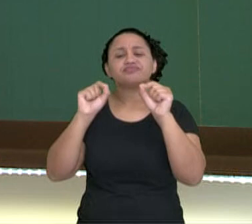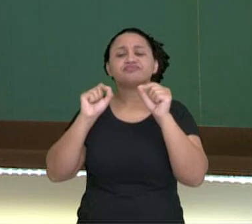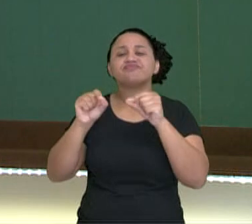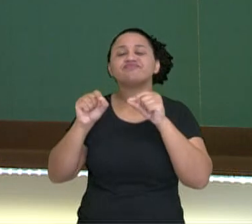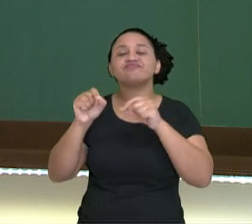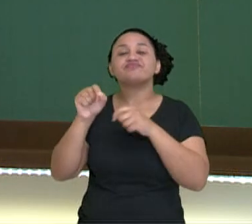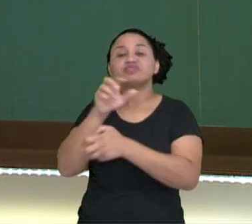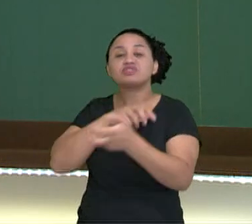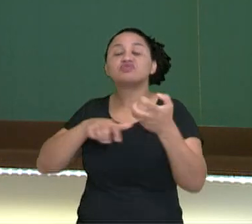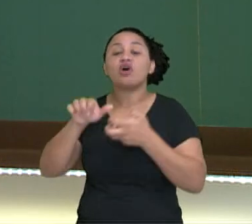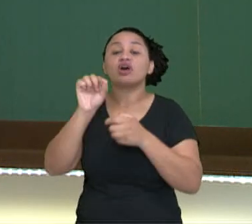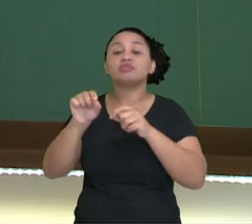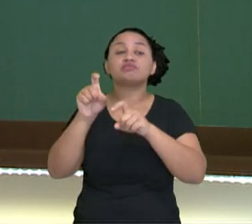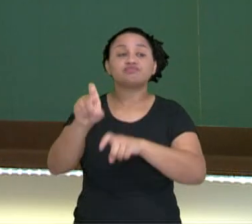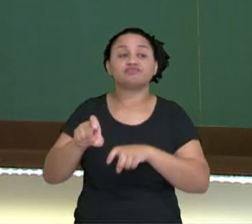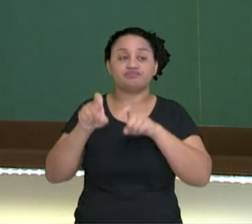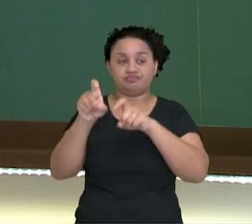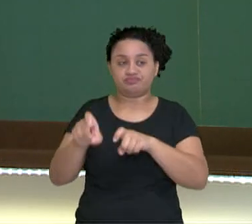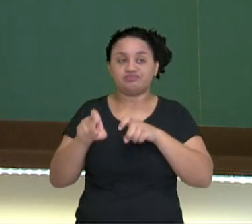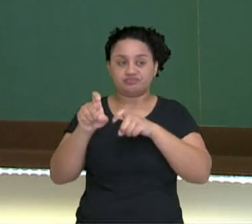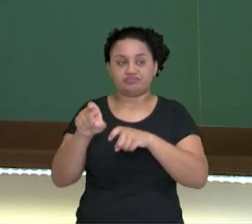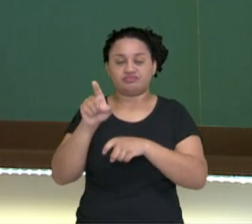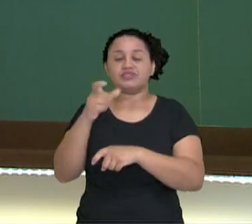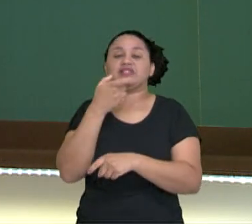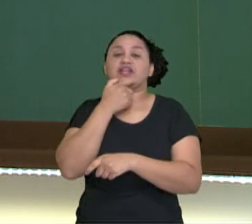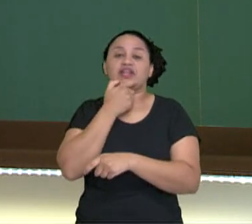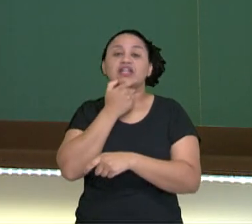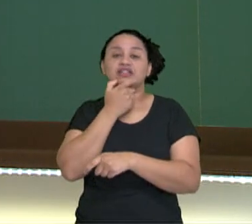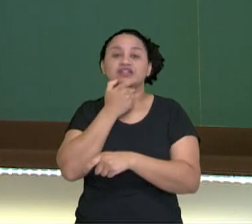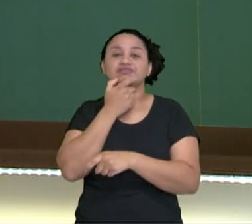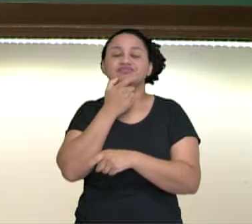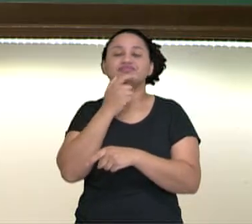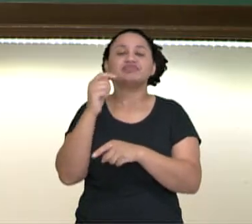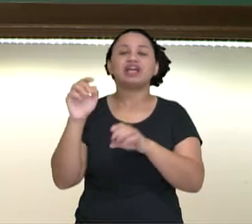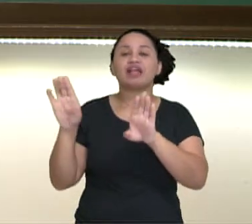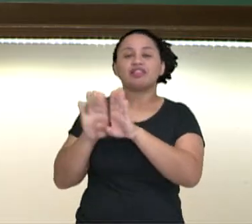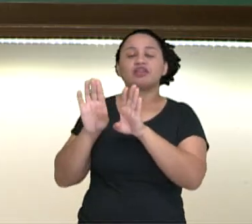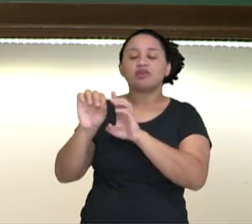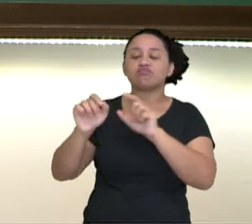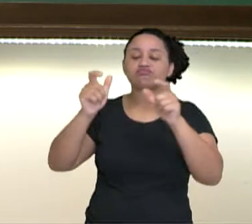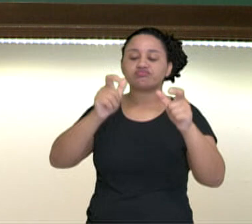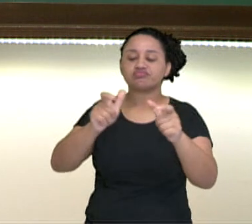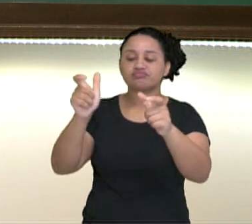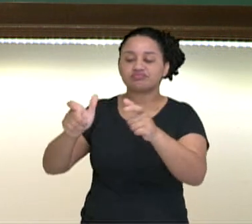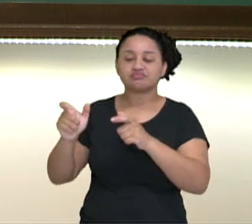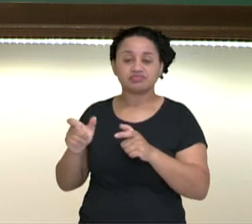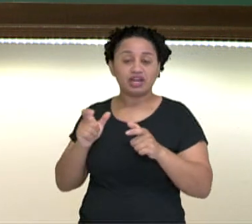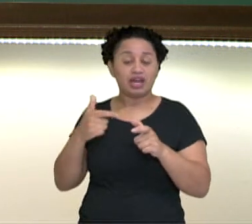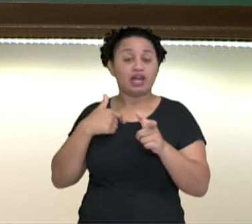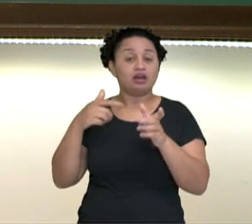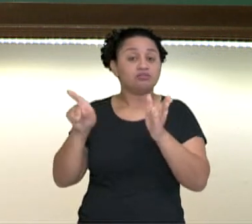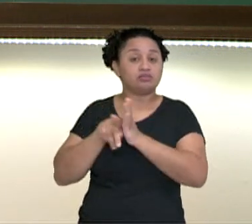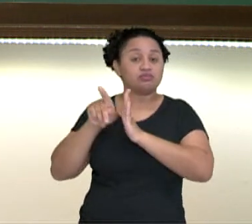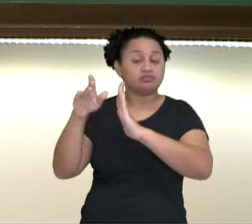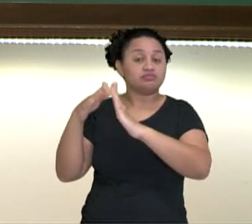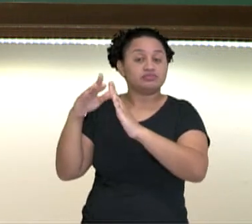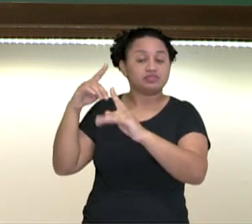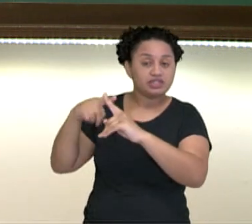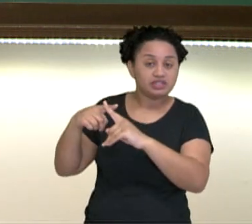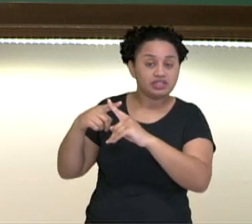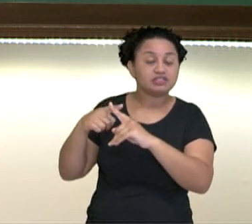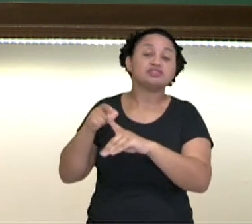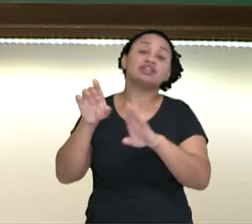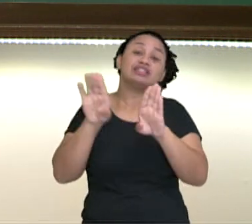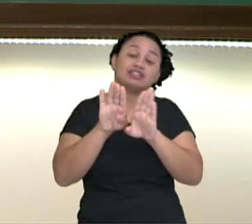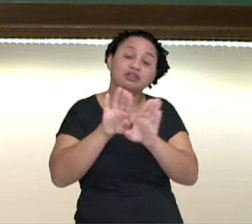reforma agrária total da Inglaterra, inclusive das terras que pertenciam à Igreja e ao